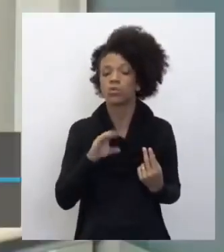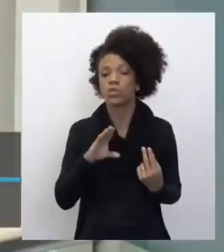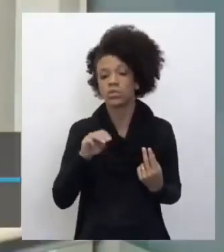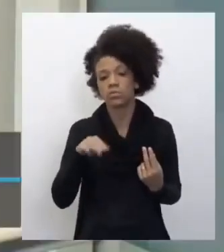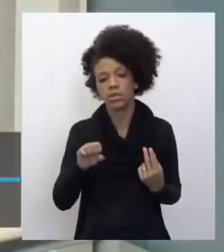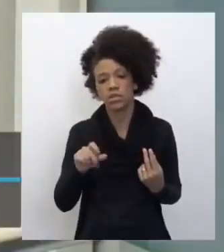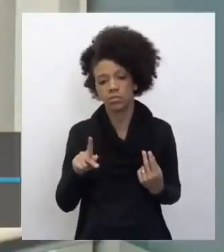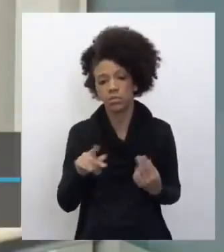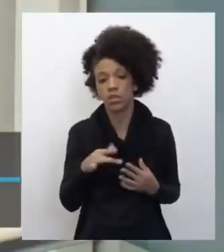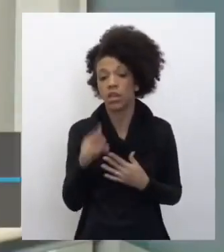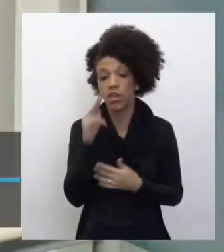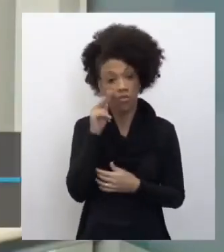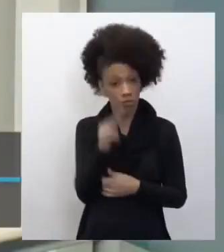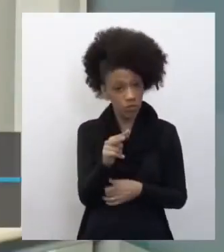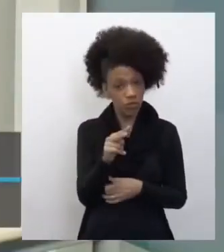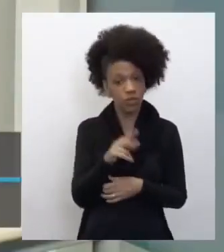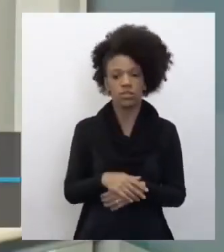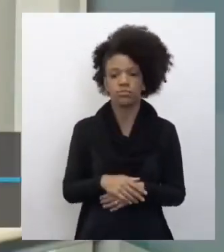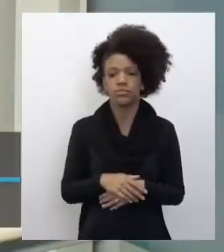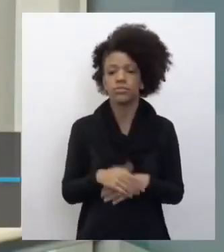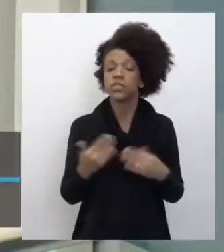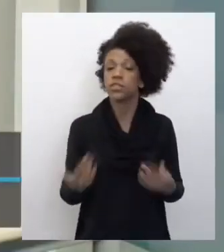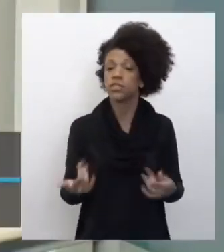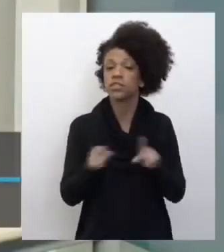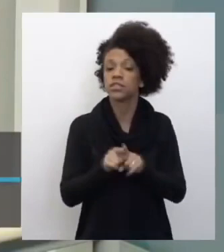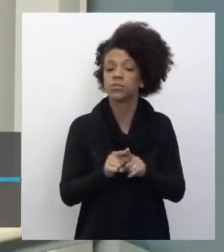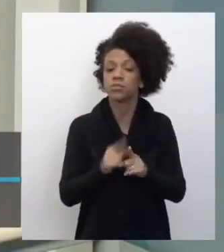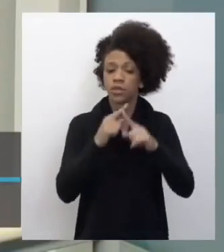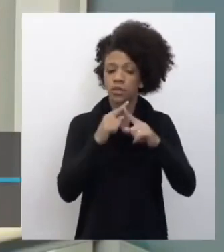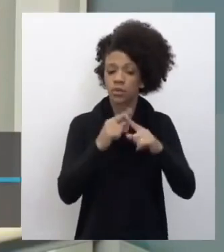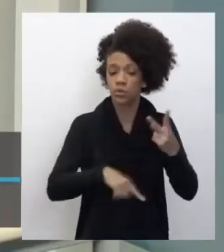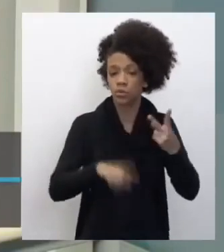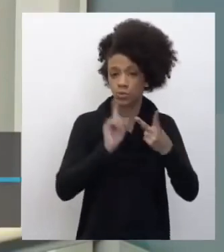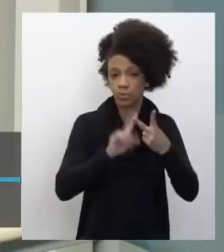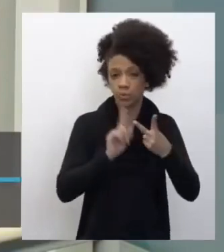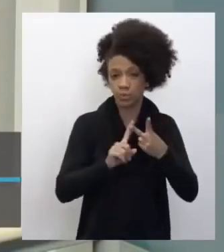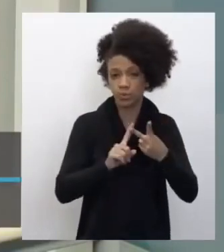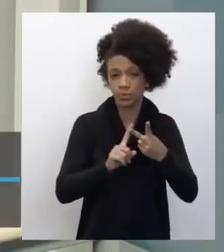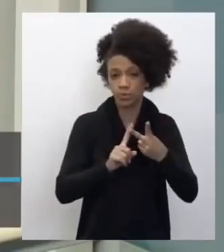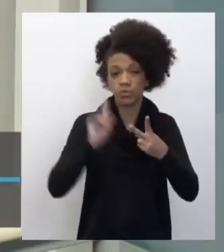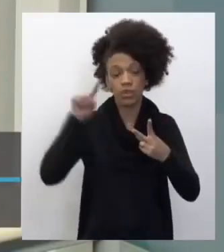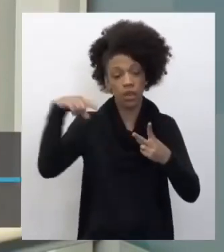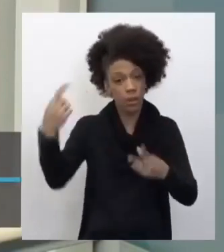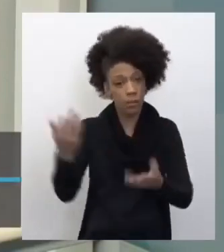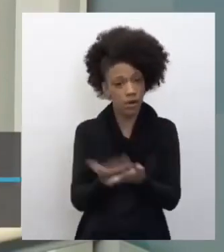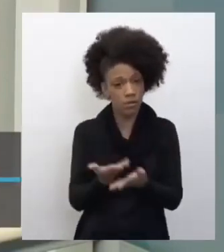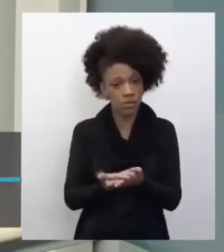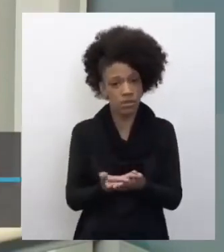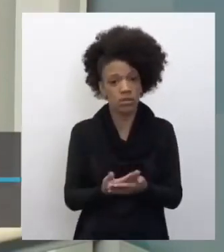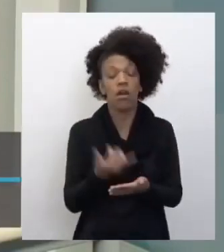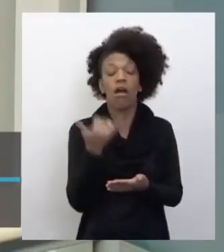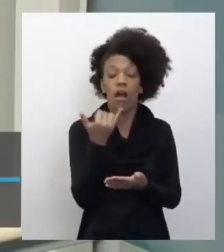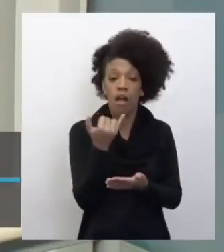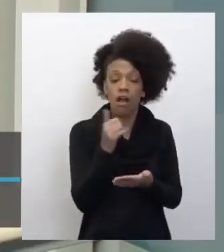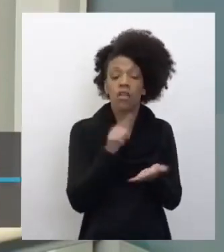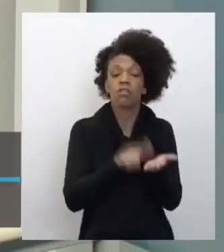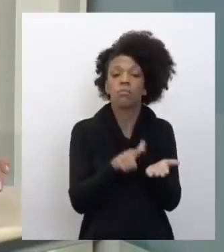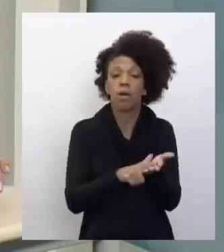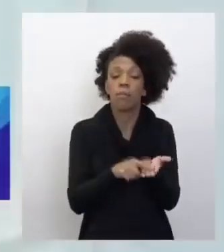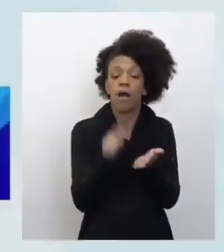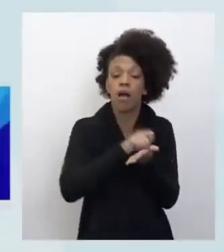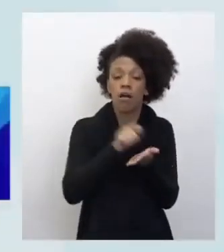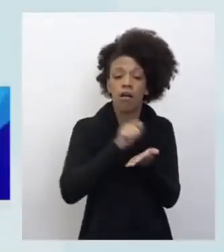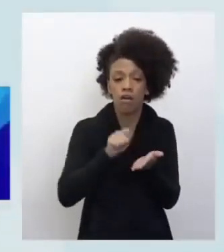aluna disse, né? E, turma, o desafio 2 é para a próxima aula. Pega aí caneta, papel,